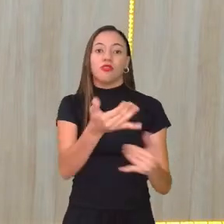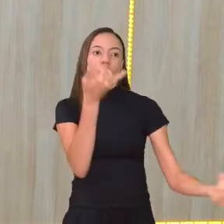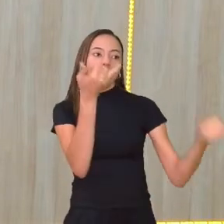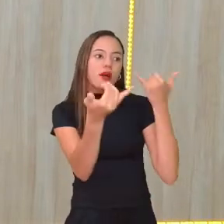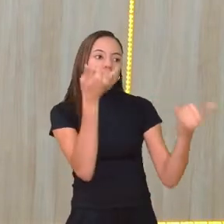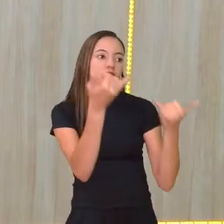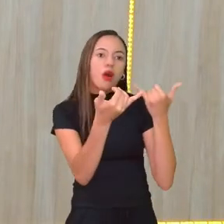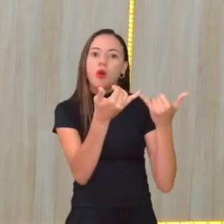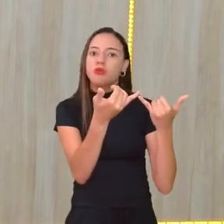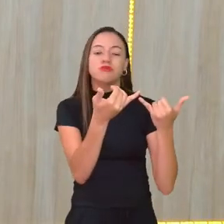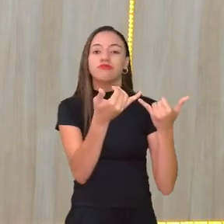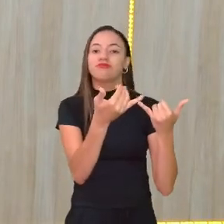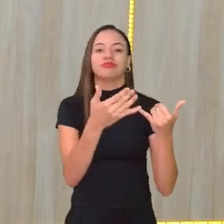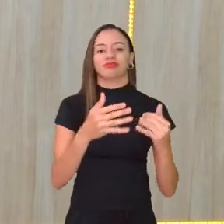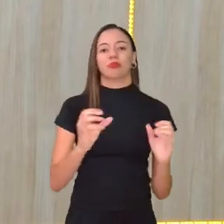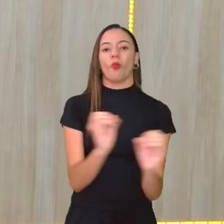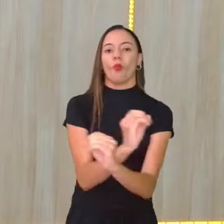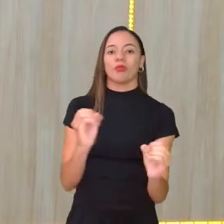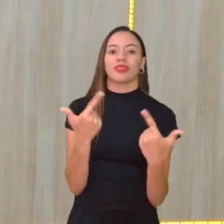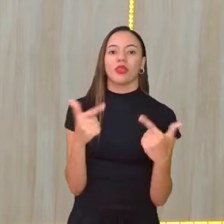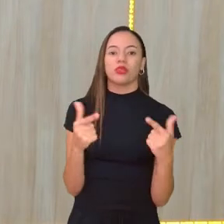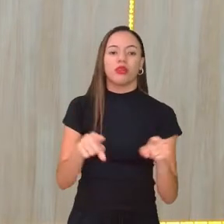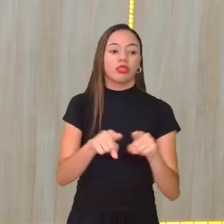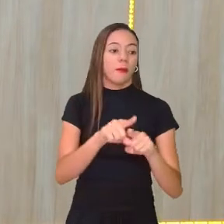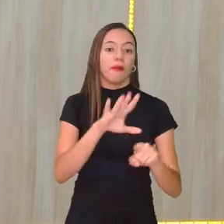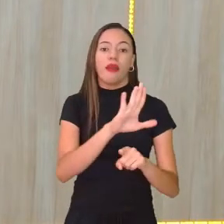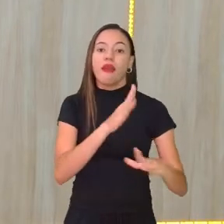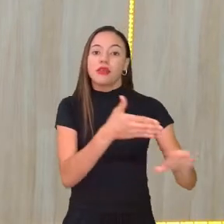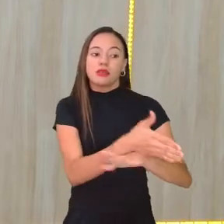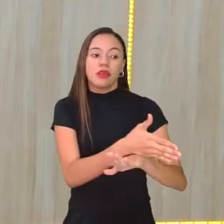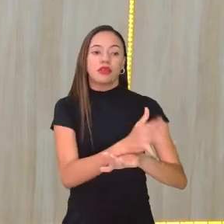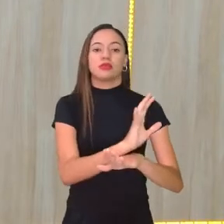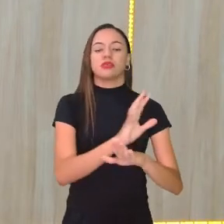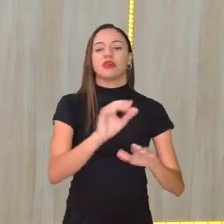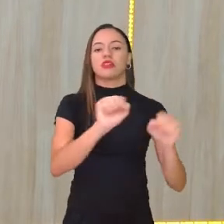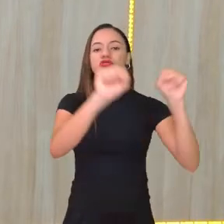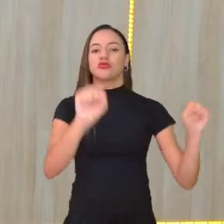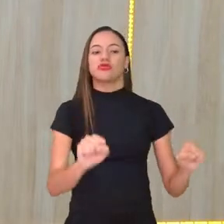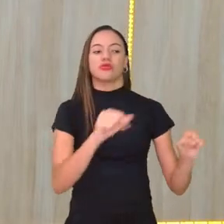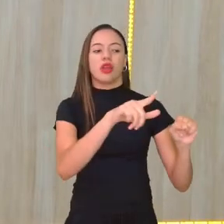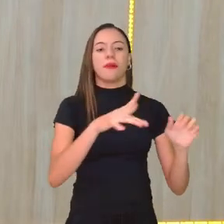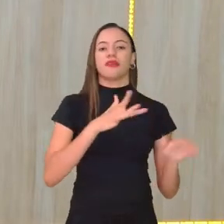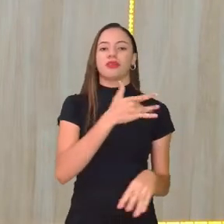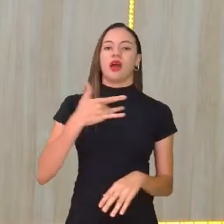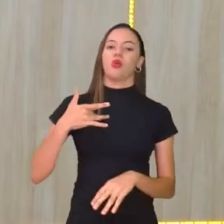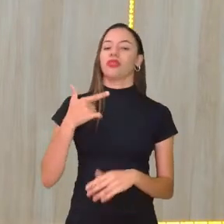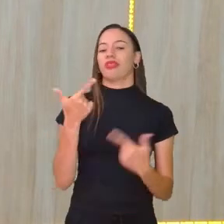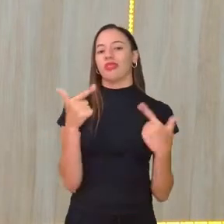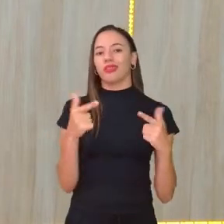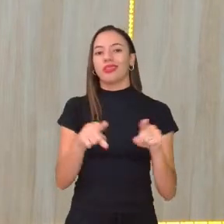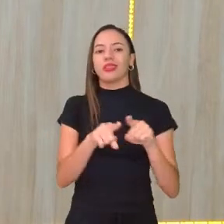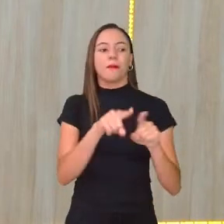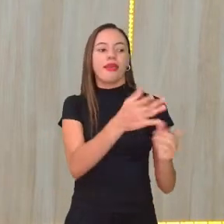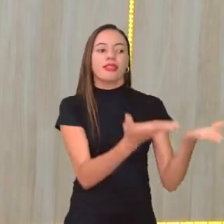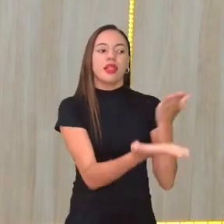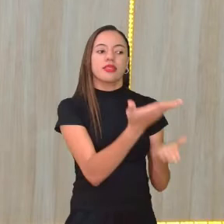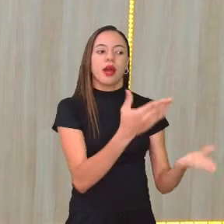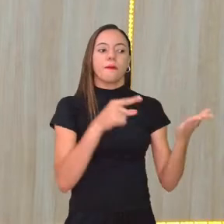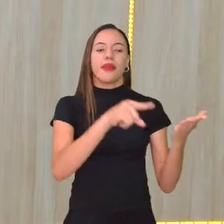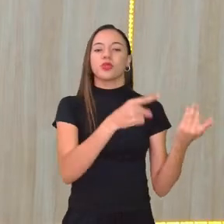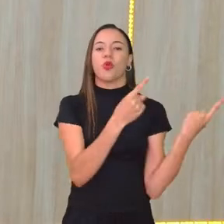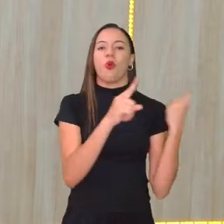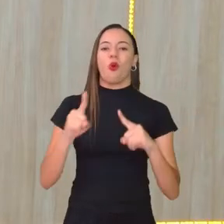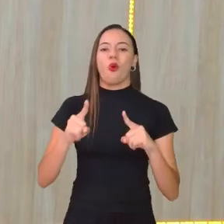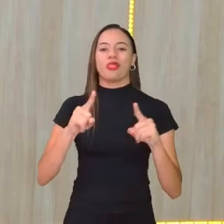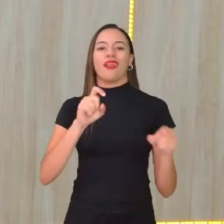tinham acesso a um sistema de saúde e ao tratamento para o vírus do HIV. Então, esses artistas,